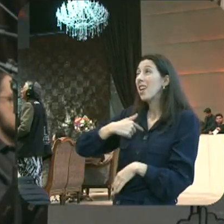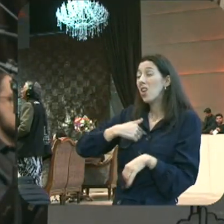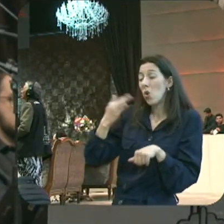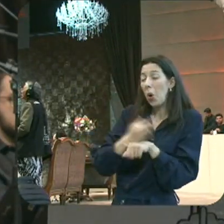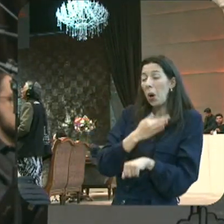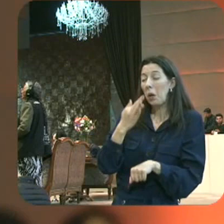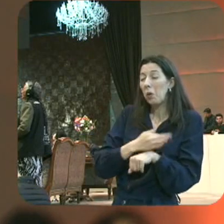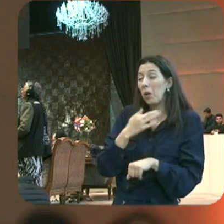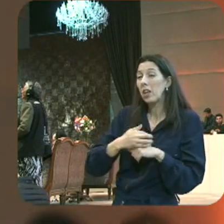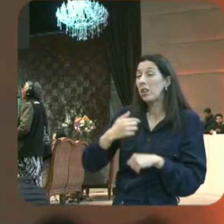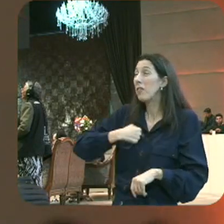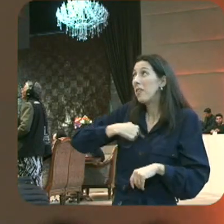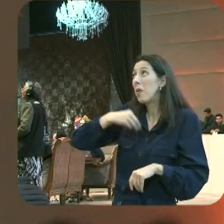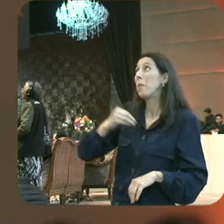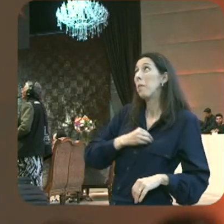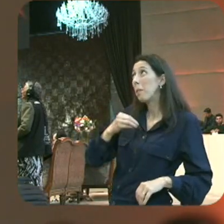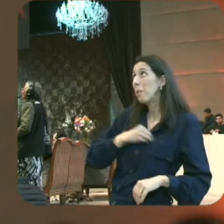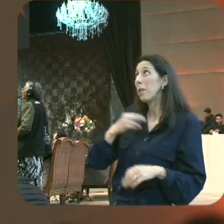teu coração.